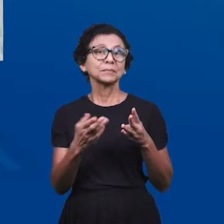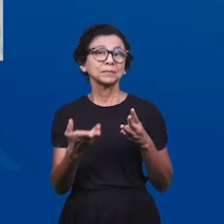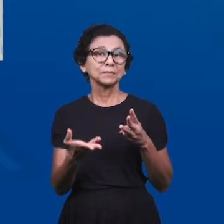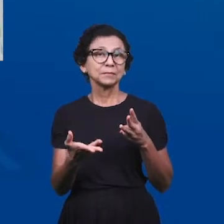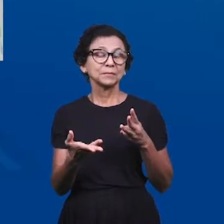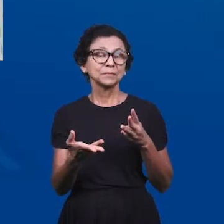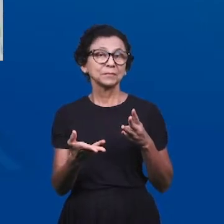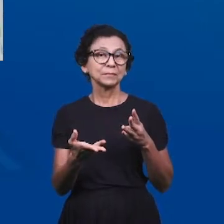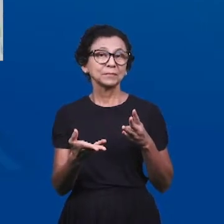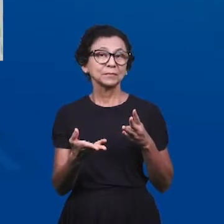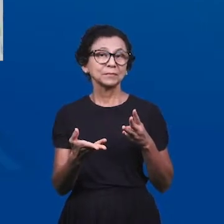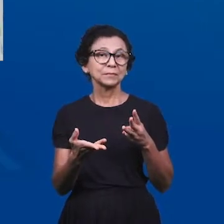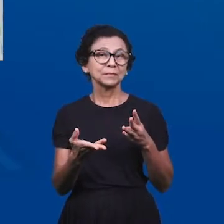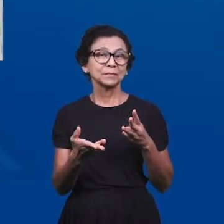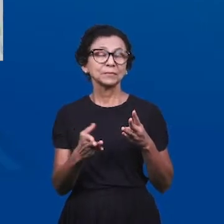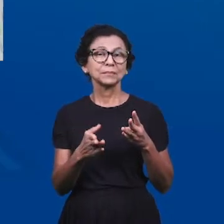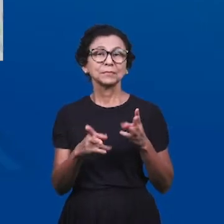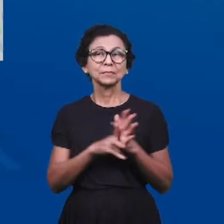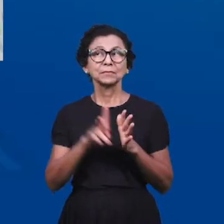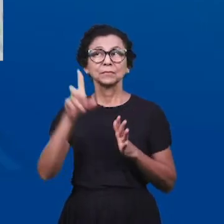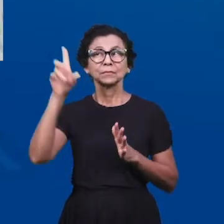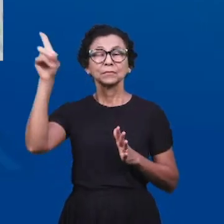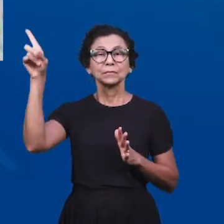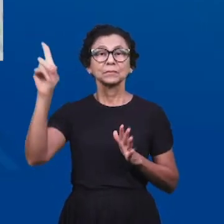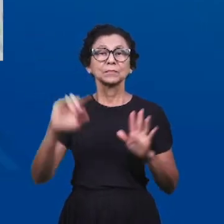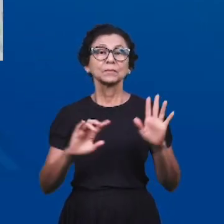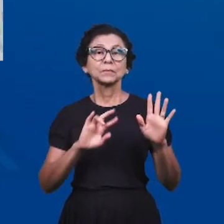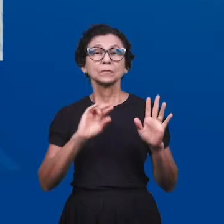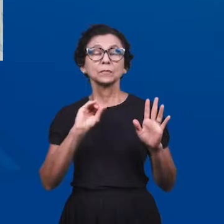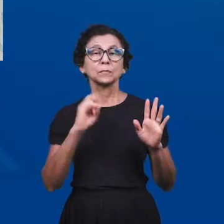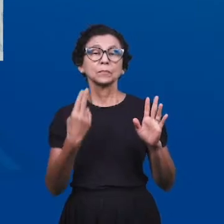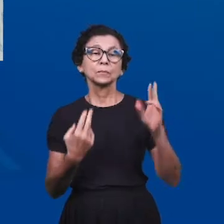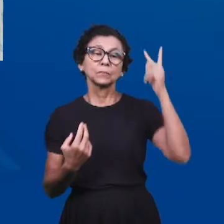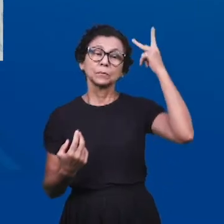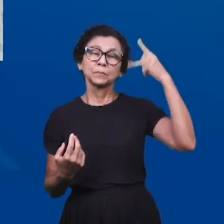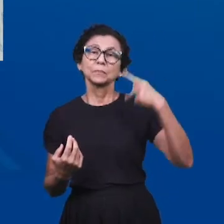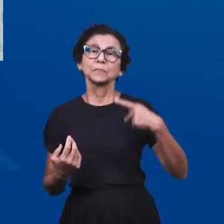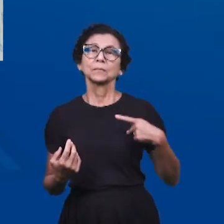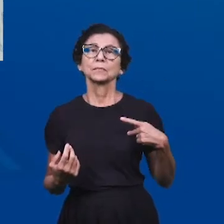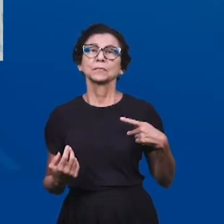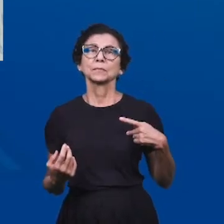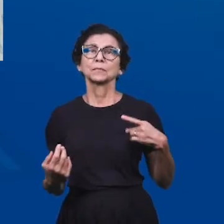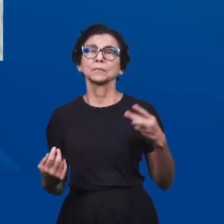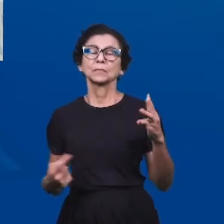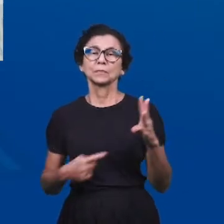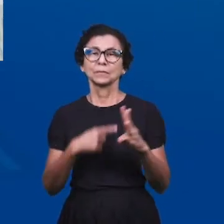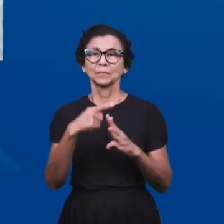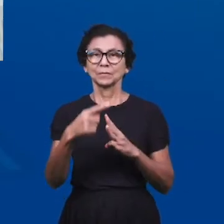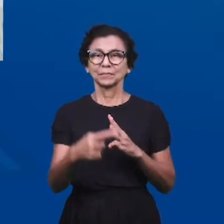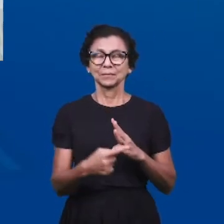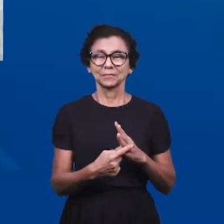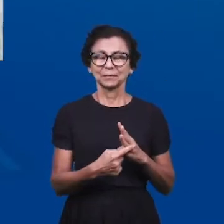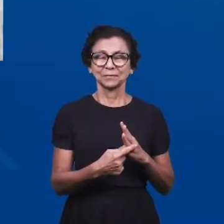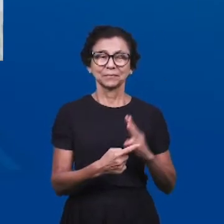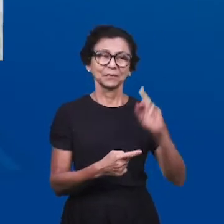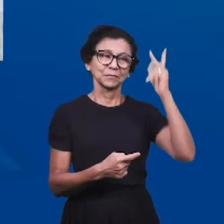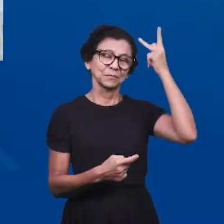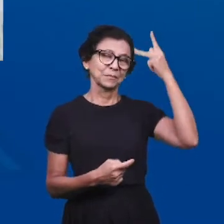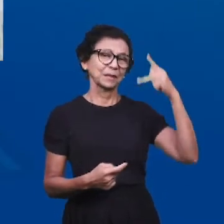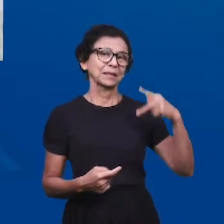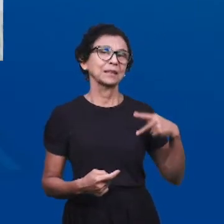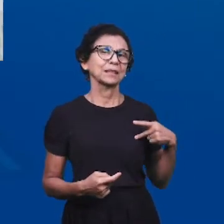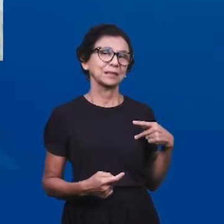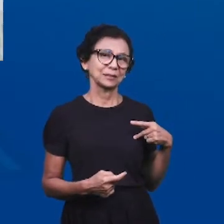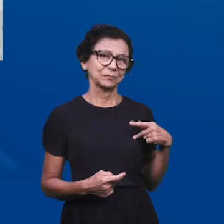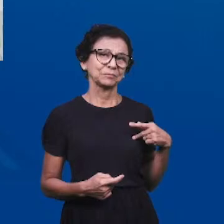verdade absoluta ou relativa. No meu entendimento, todos três são verdade relativa, porque